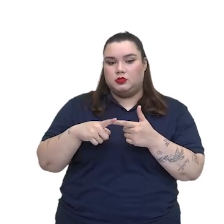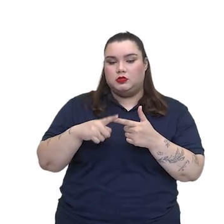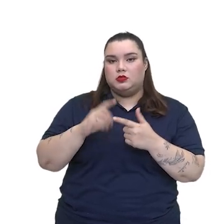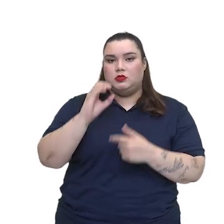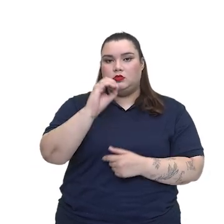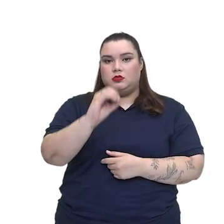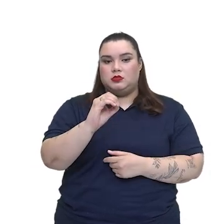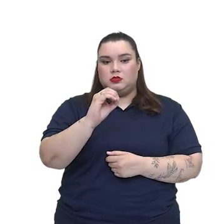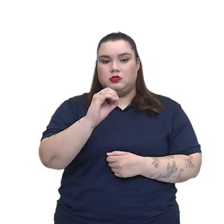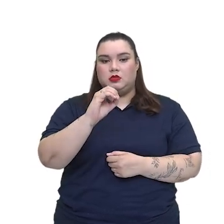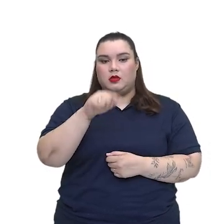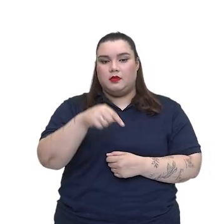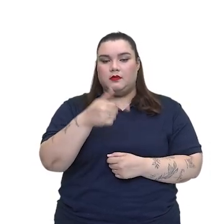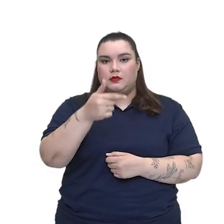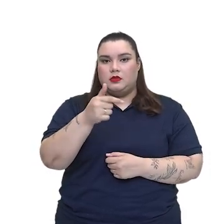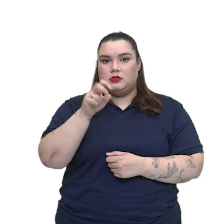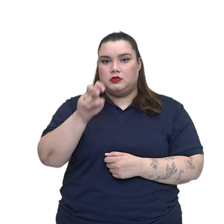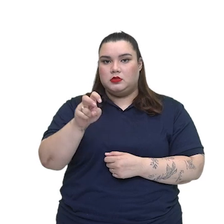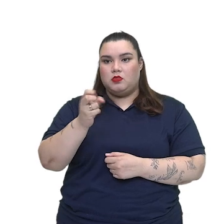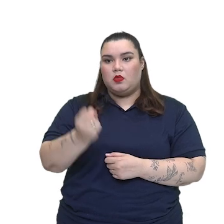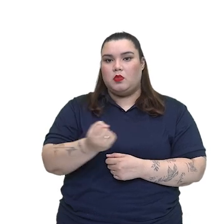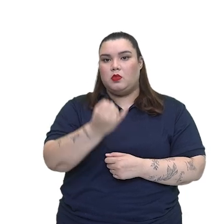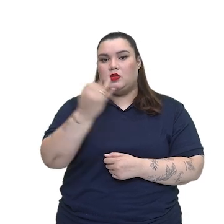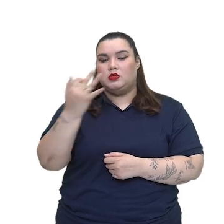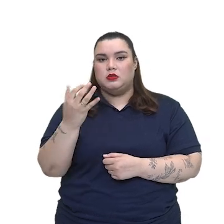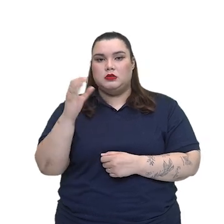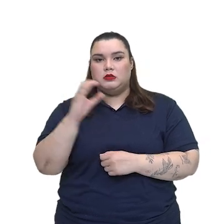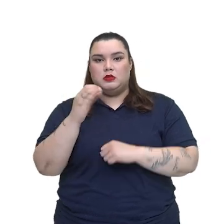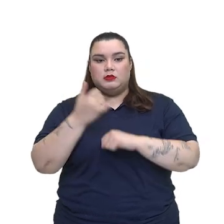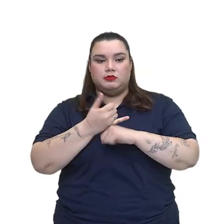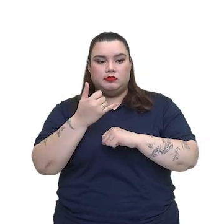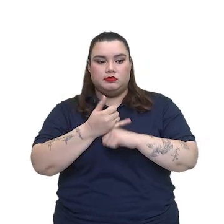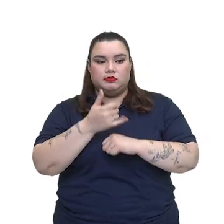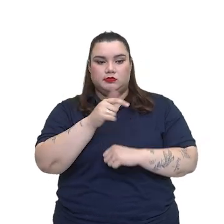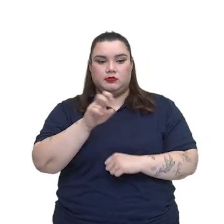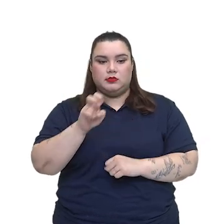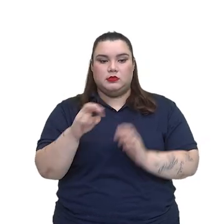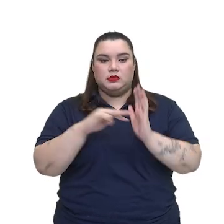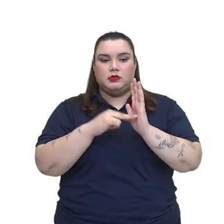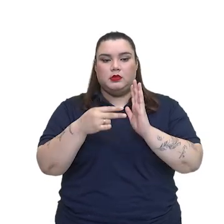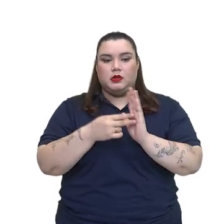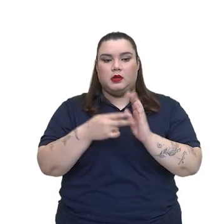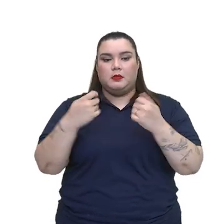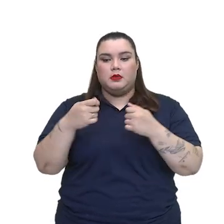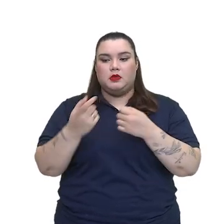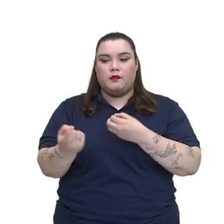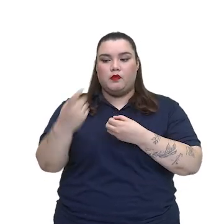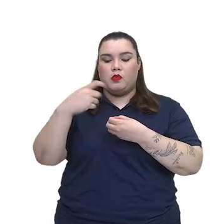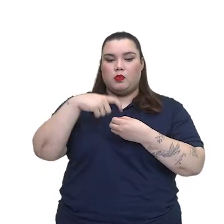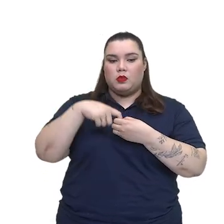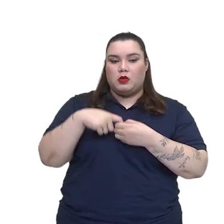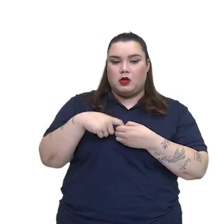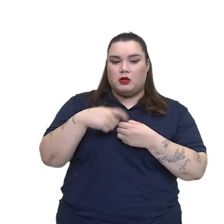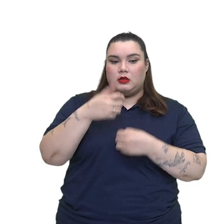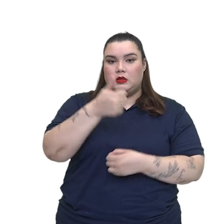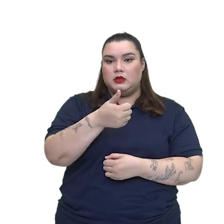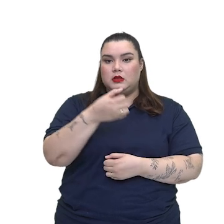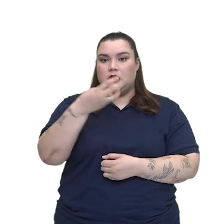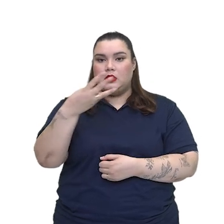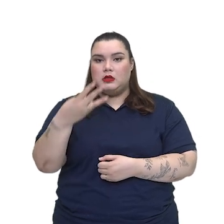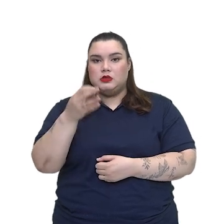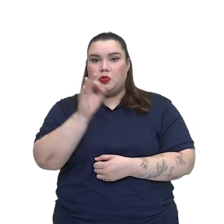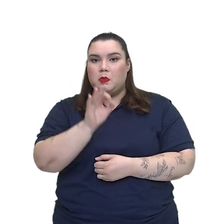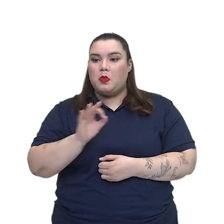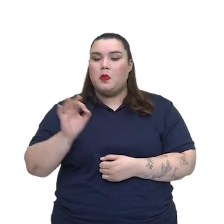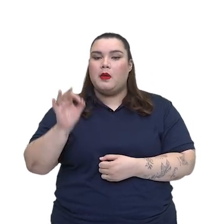dividido pela quantidade de 25 centavos. Significa o quê? Que ela vai receber